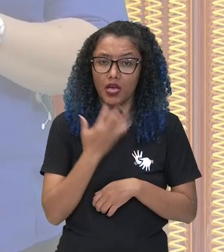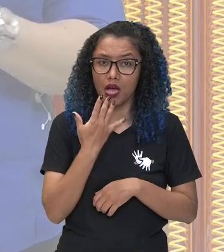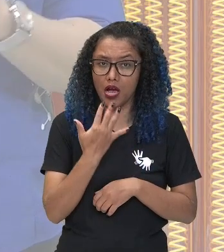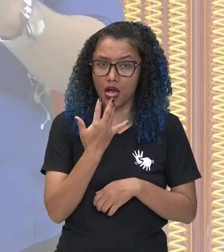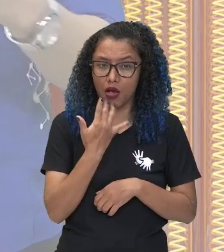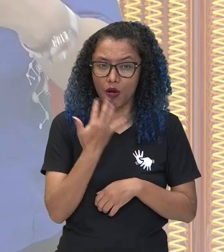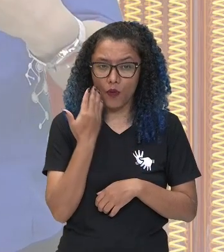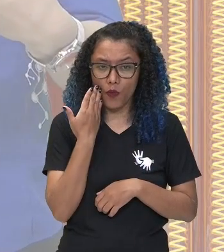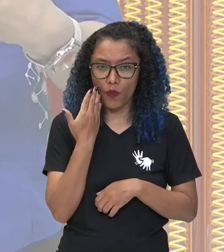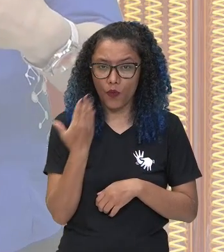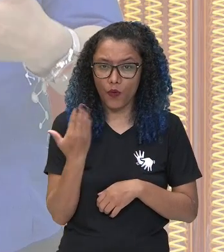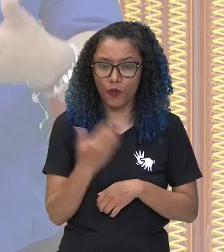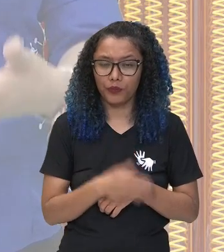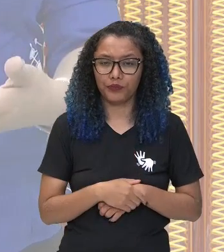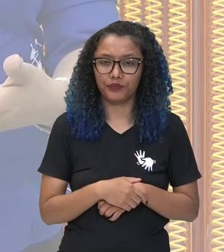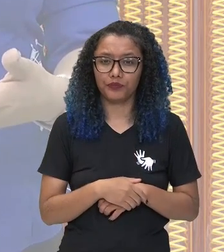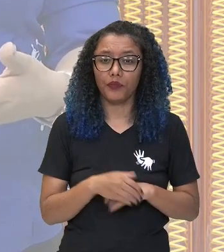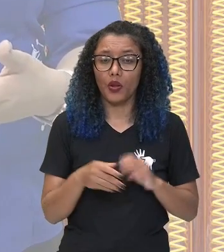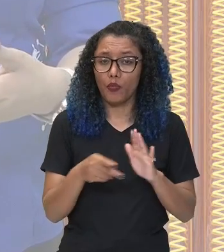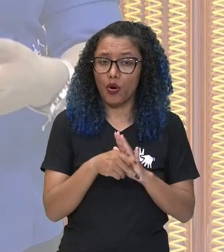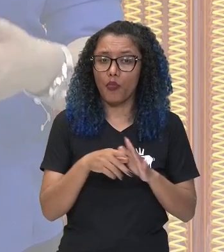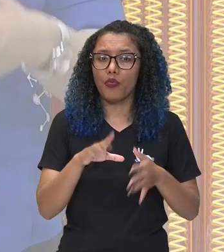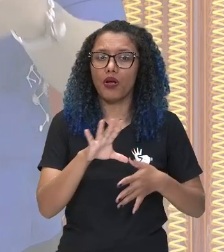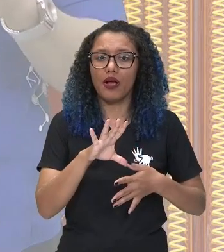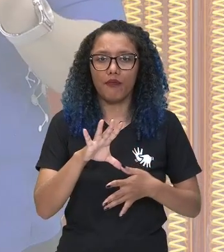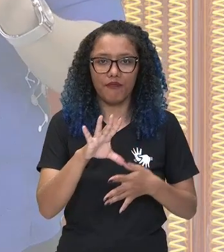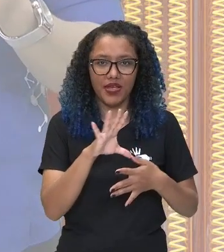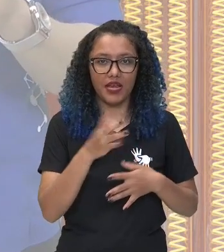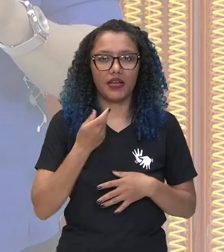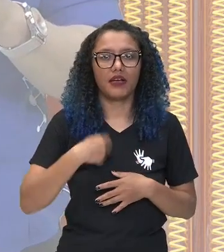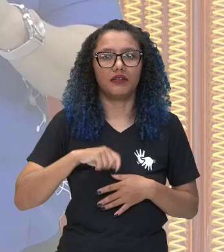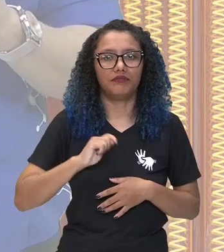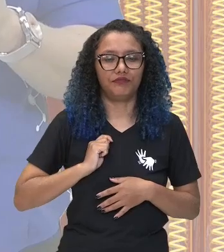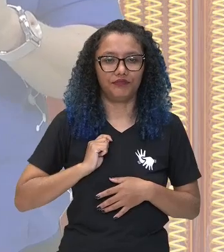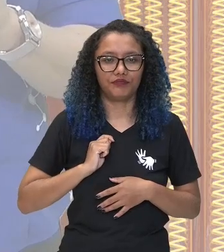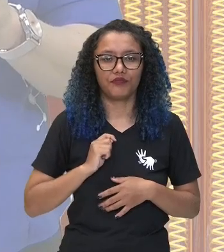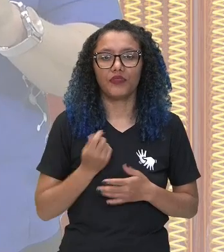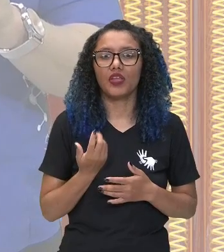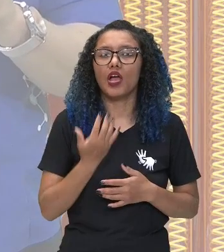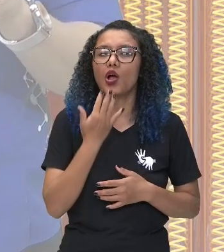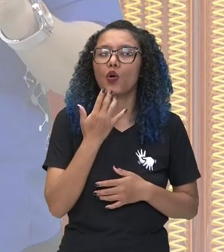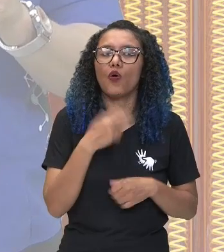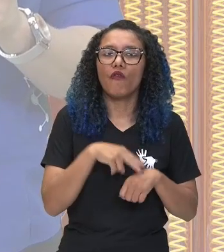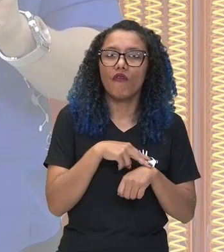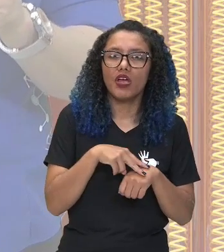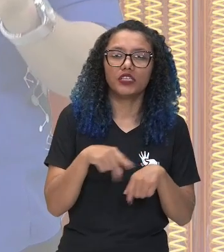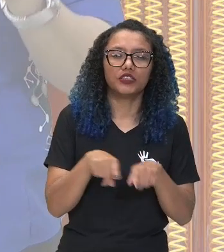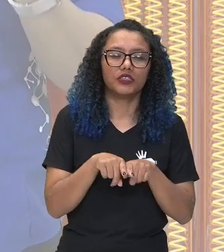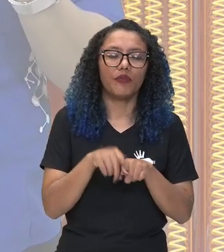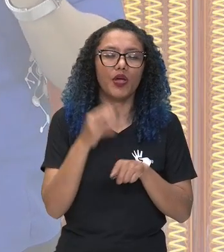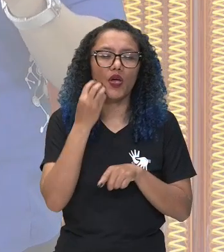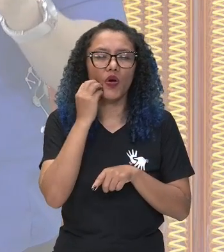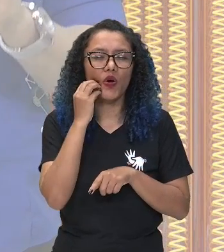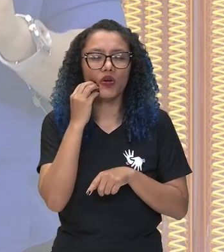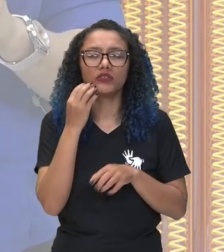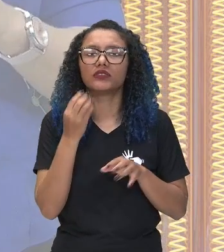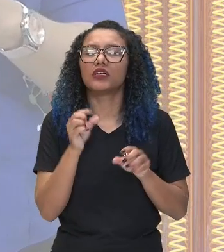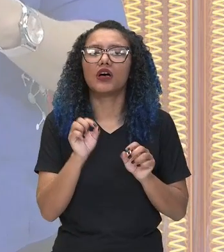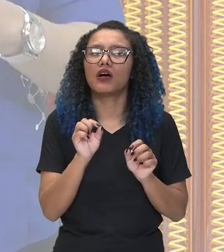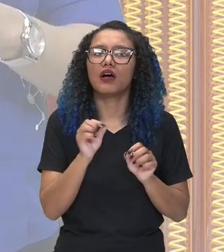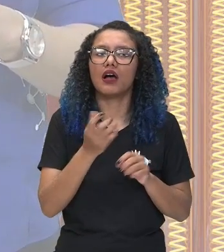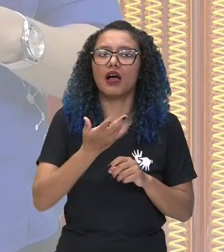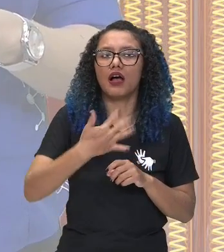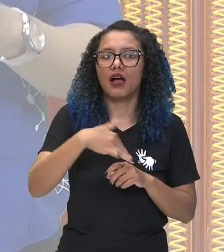fazia parte ali da América Espanhola. Então, a parte verde e rosa são justamente as áreas que era de